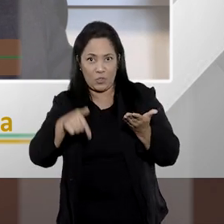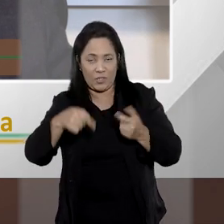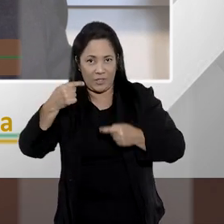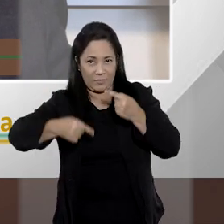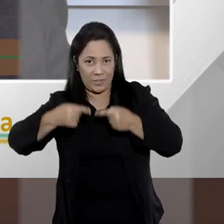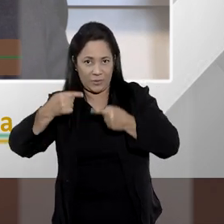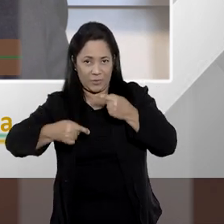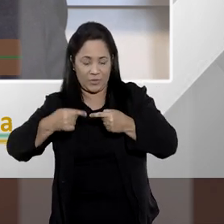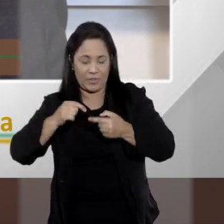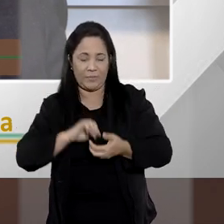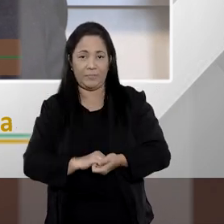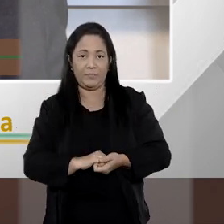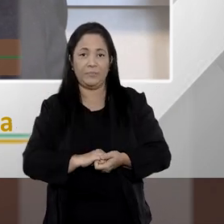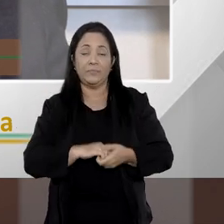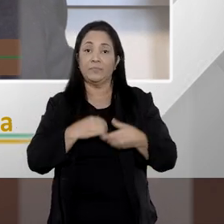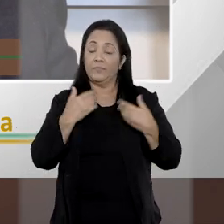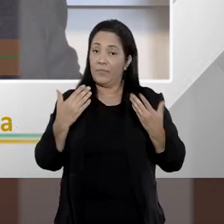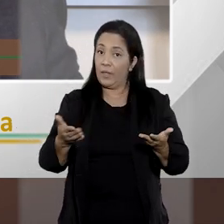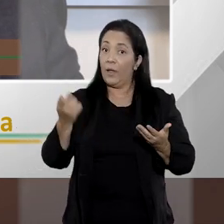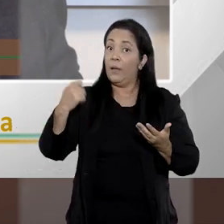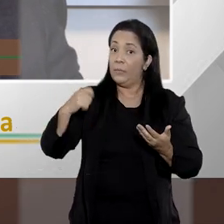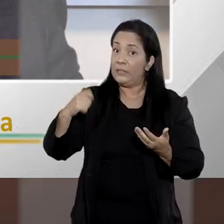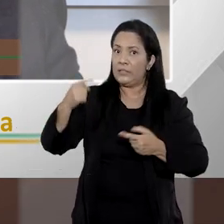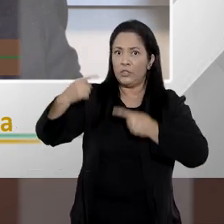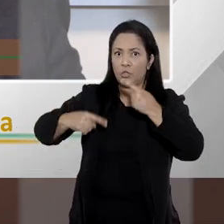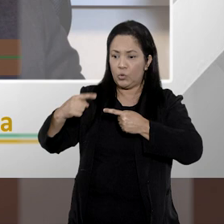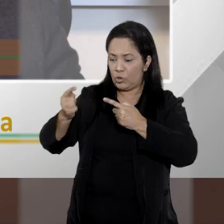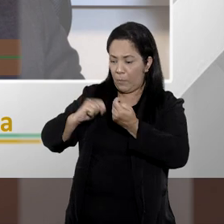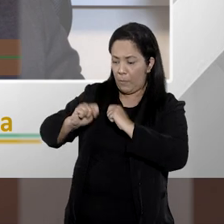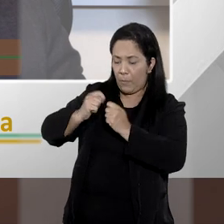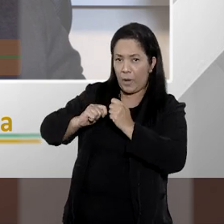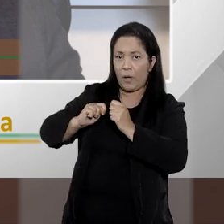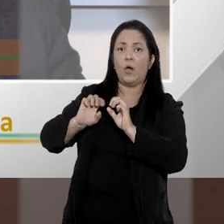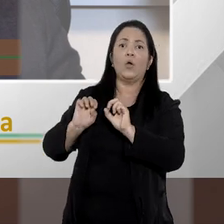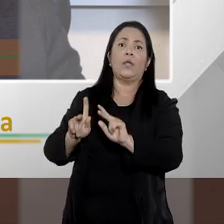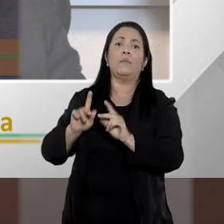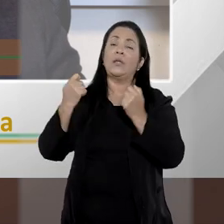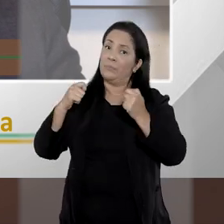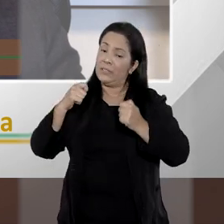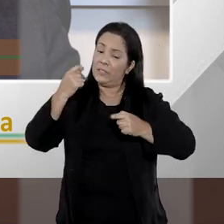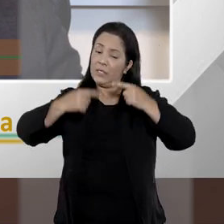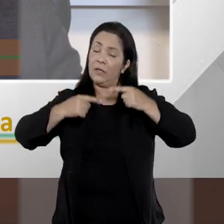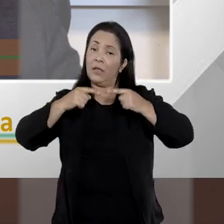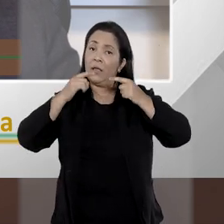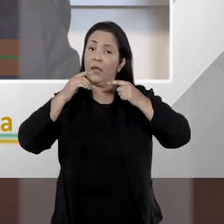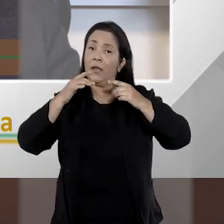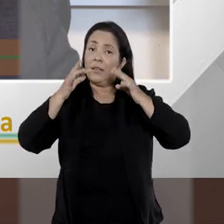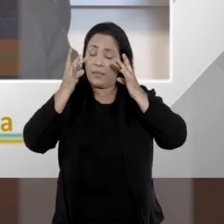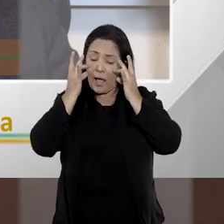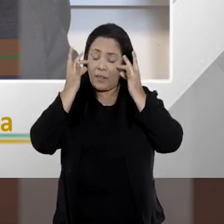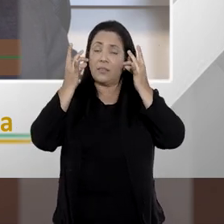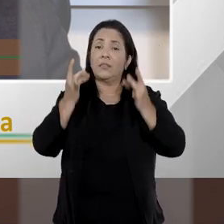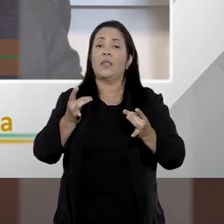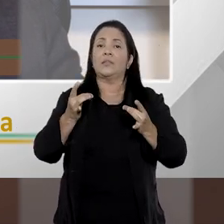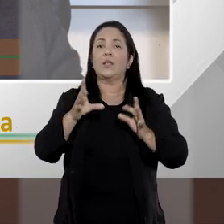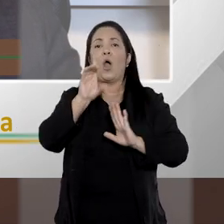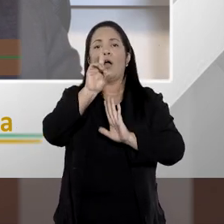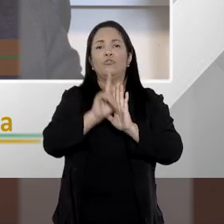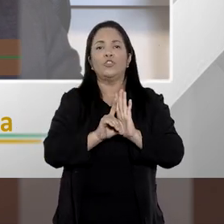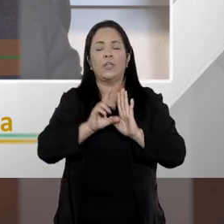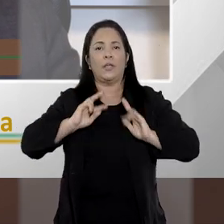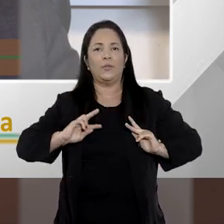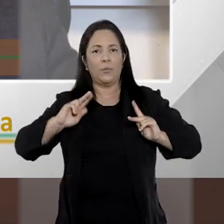antes de ser tratada sob o ponto de vista financeiro, ela deve ser tratada sob o ponto de vista humano. Humano. É direito fundamental do